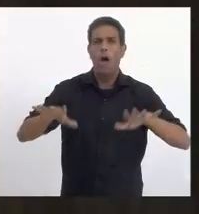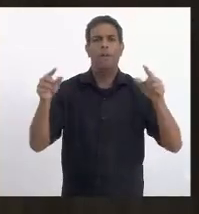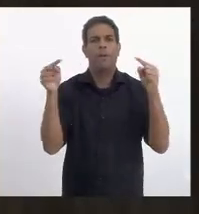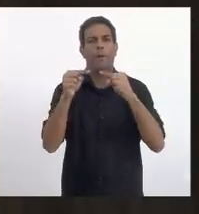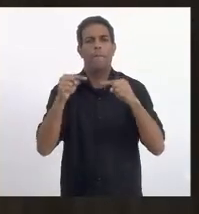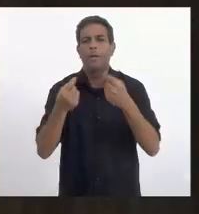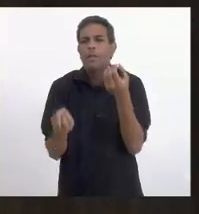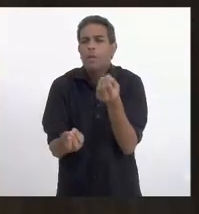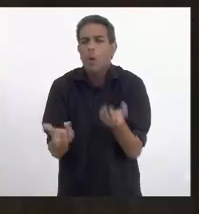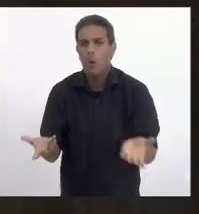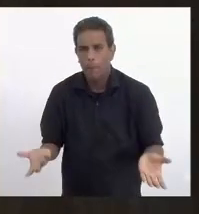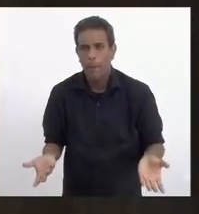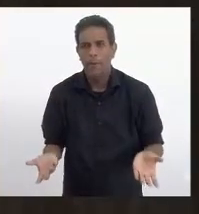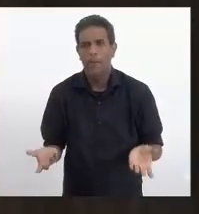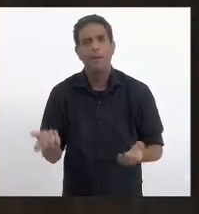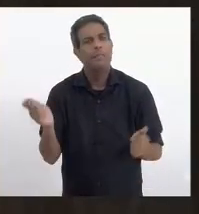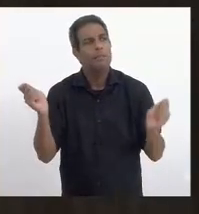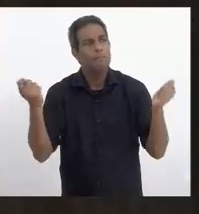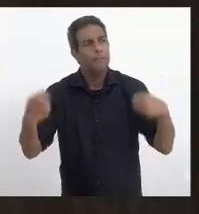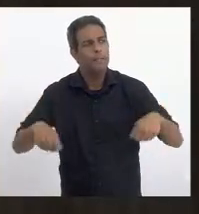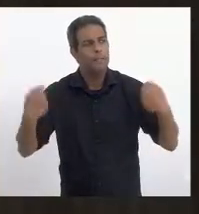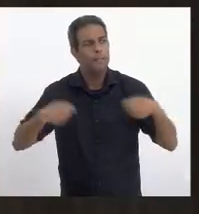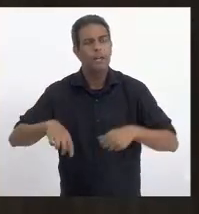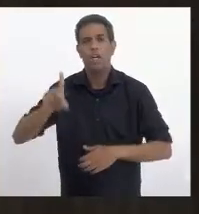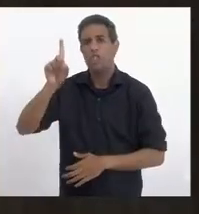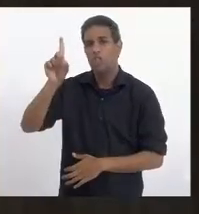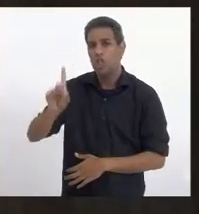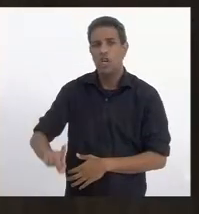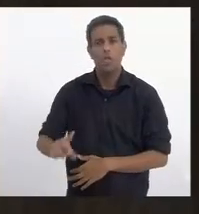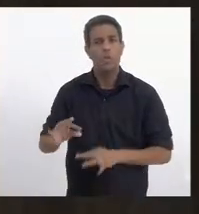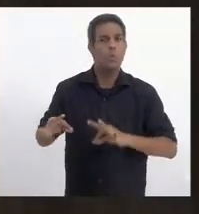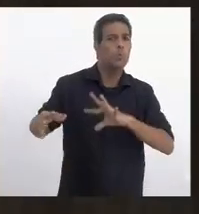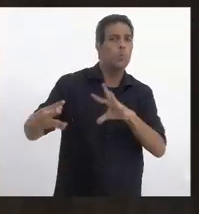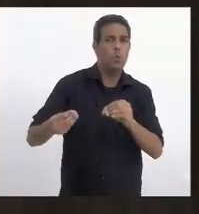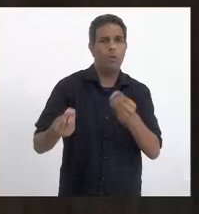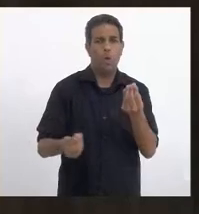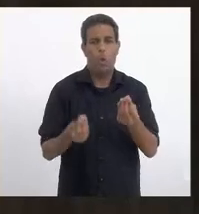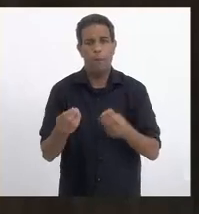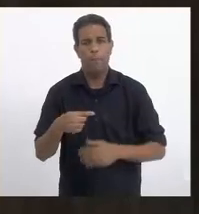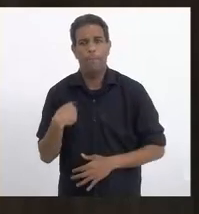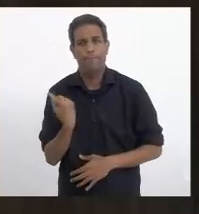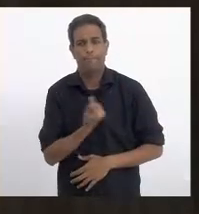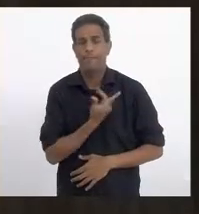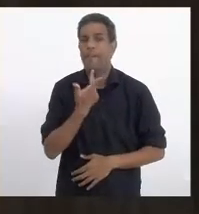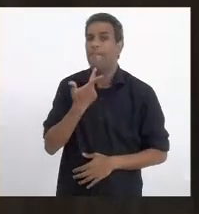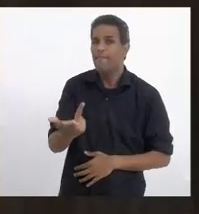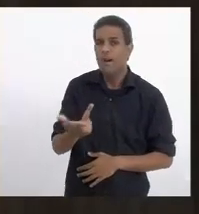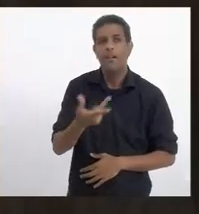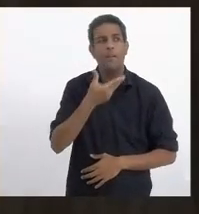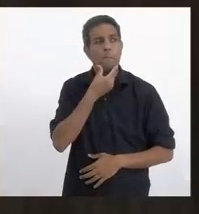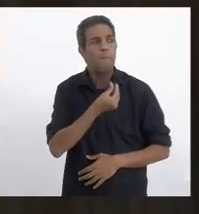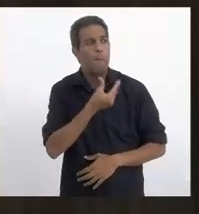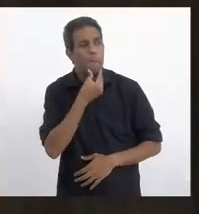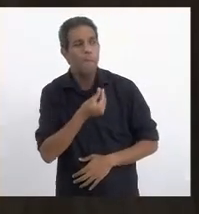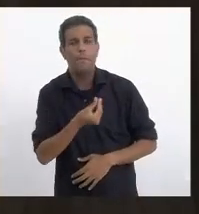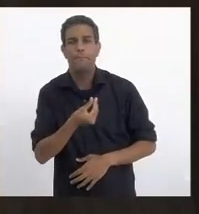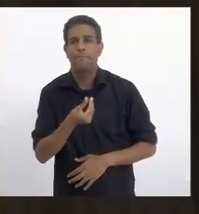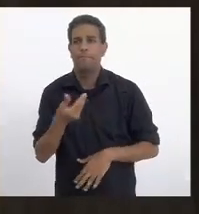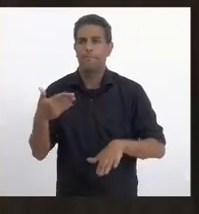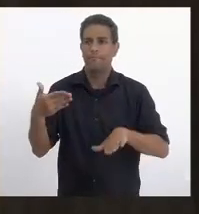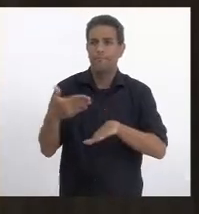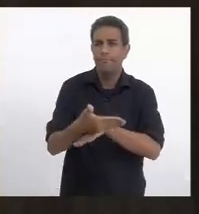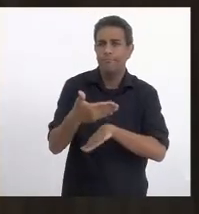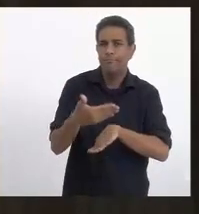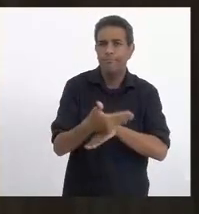psicológico e tem que dar de direita que tá na ponta nós estamos falando de homens que